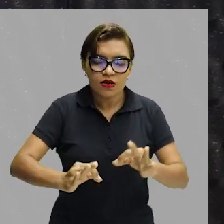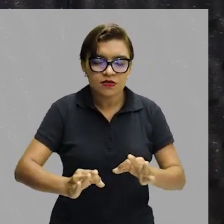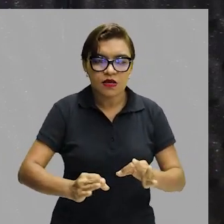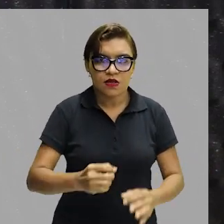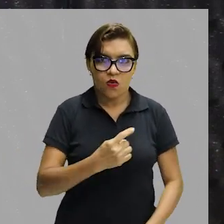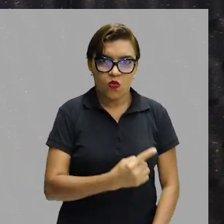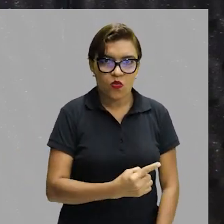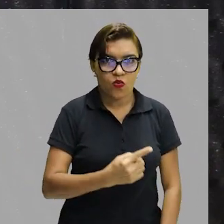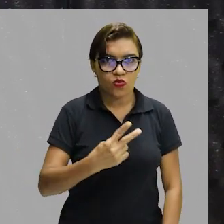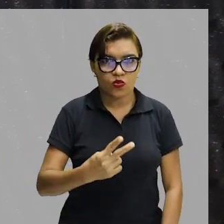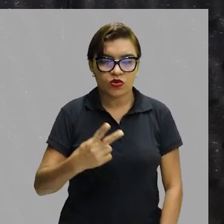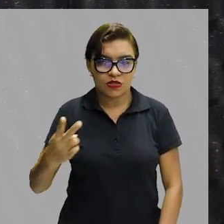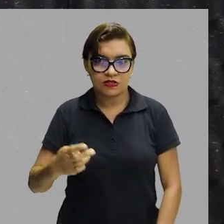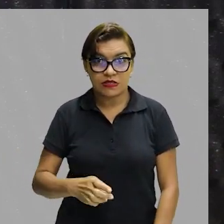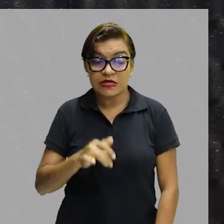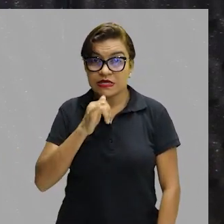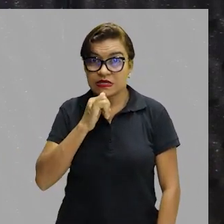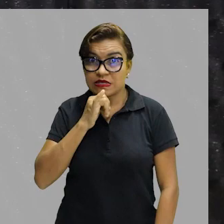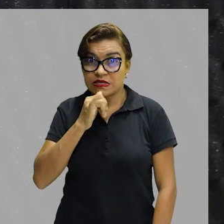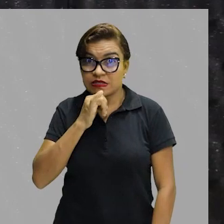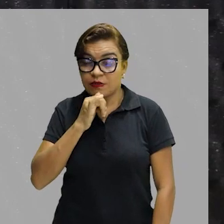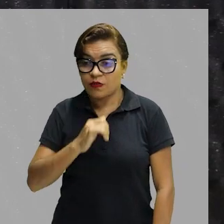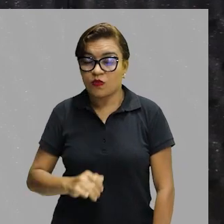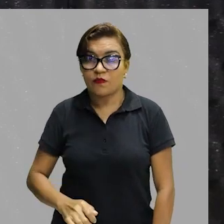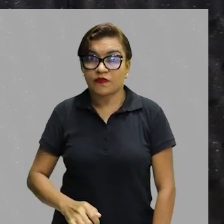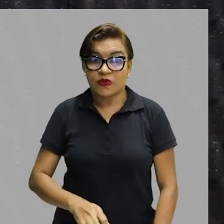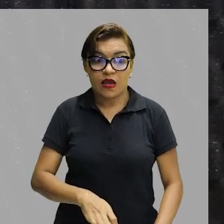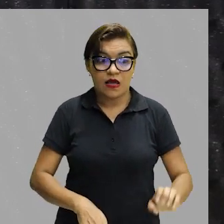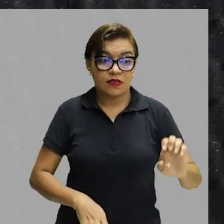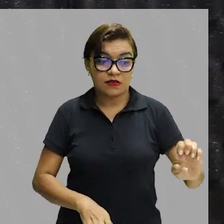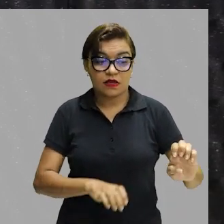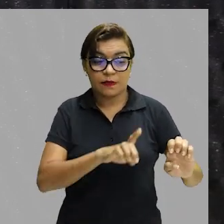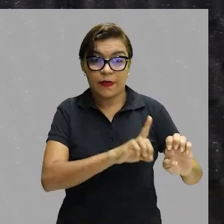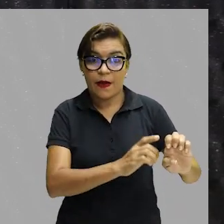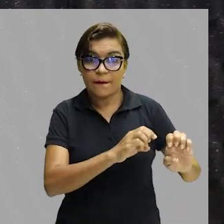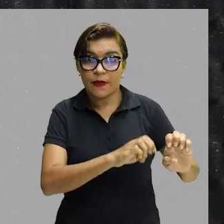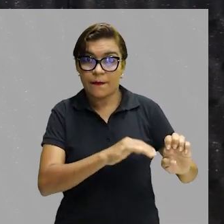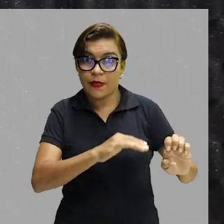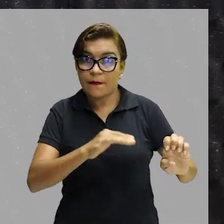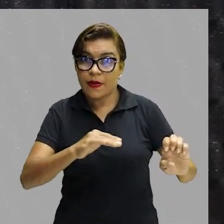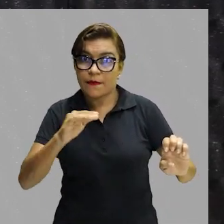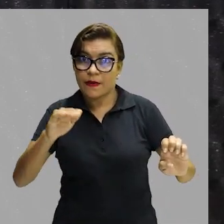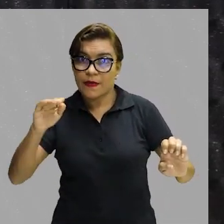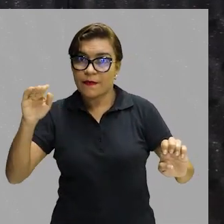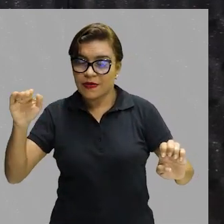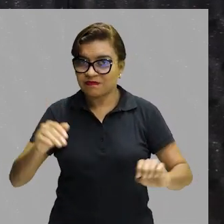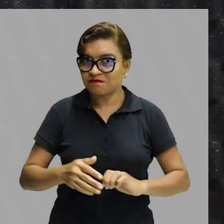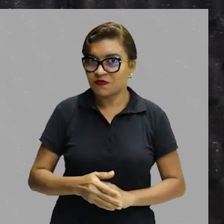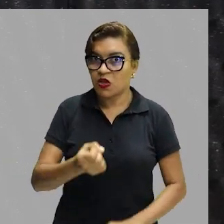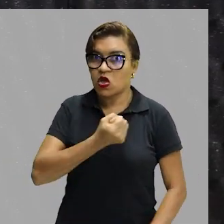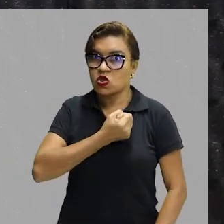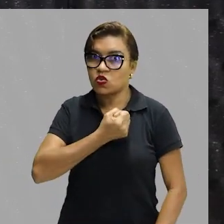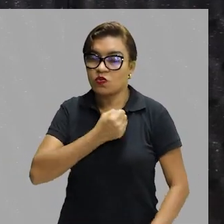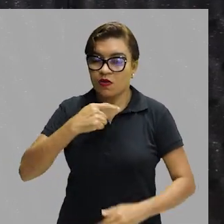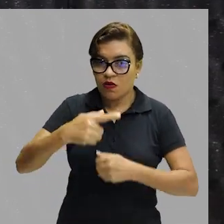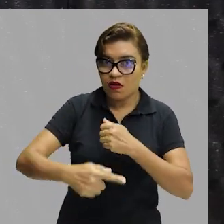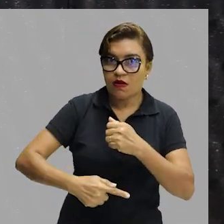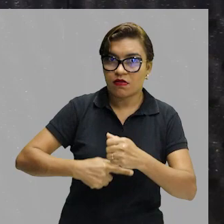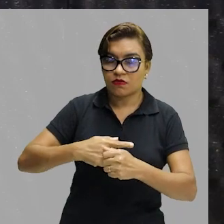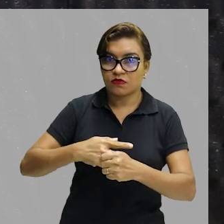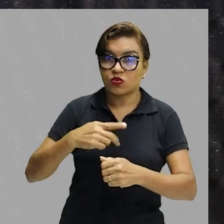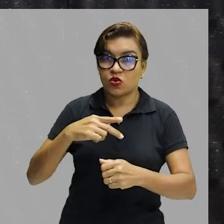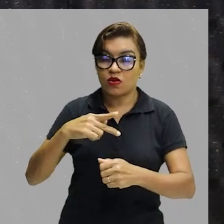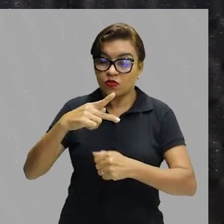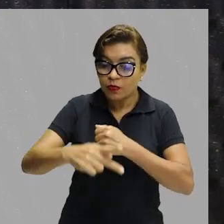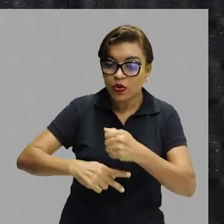crescente da esquerda para a direita, na ordem crescente de número atômico. Vamos lembrar, número